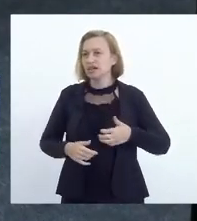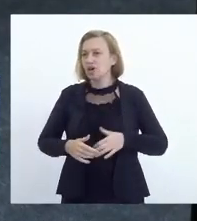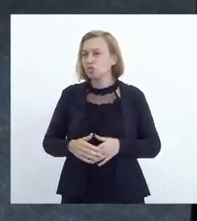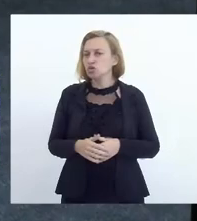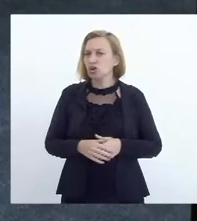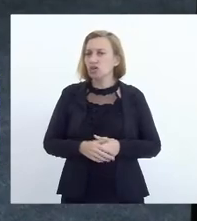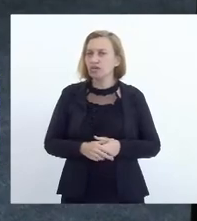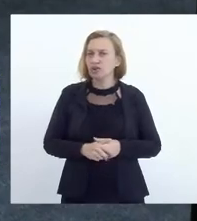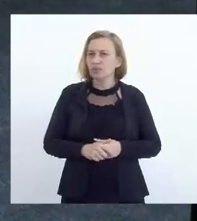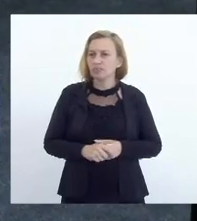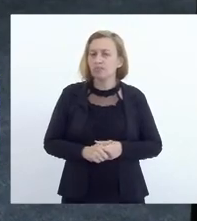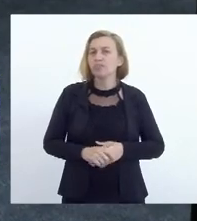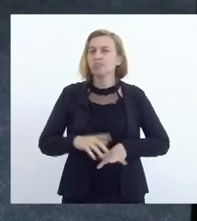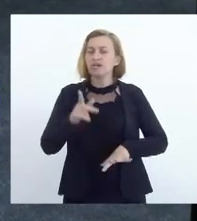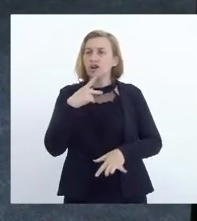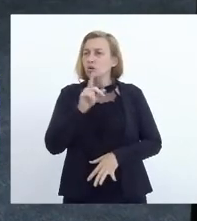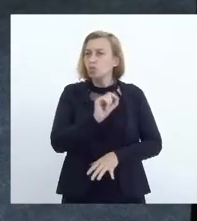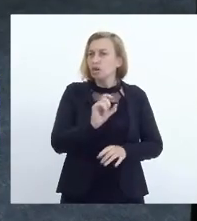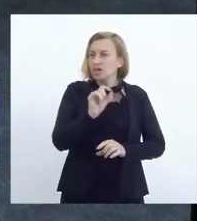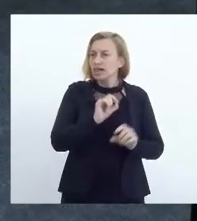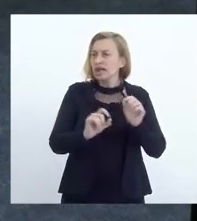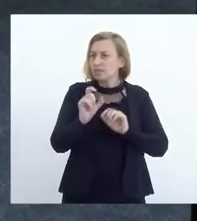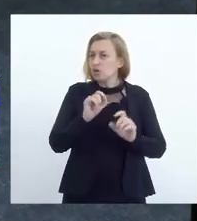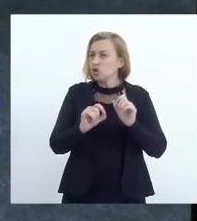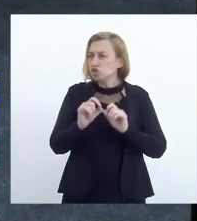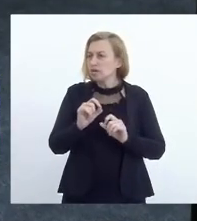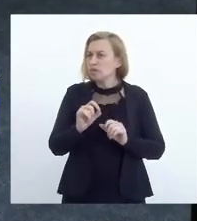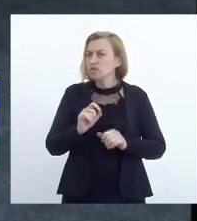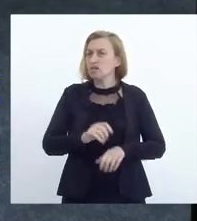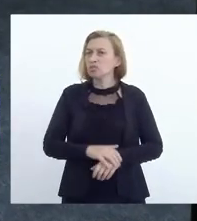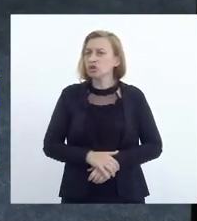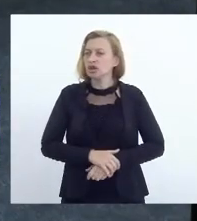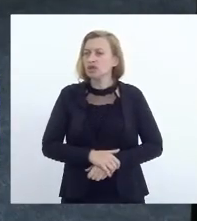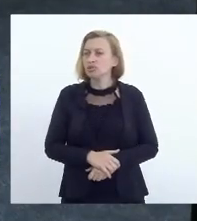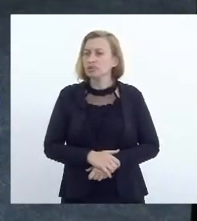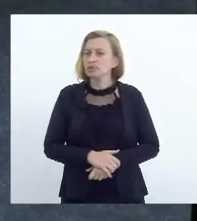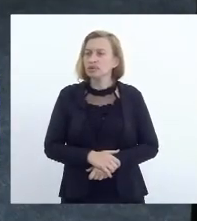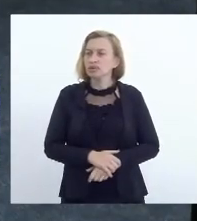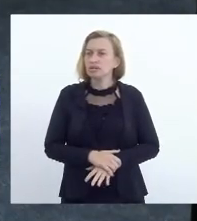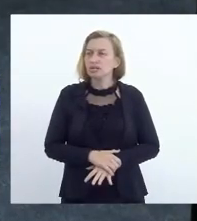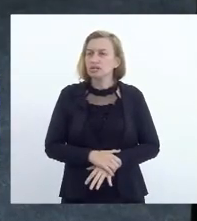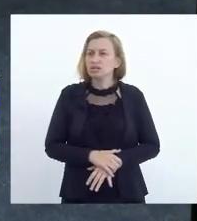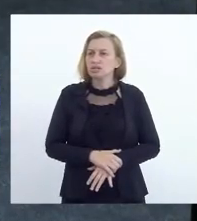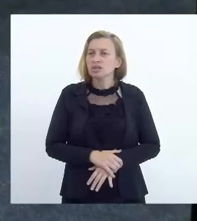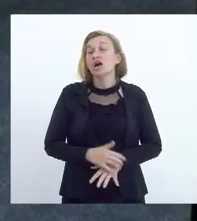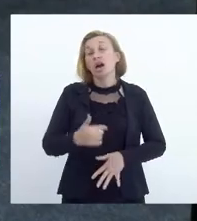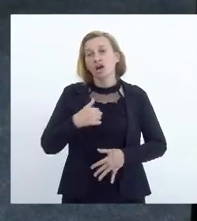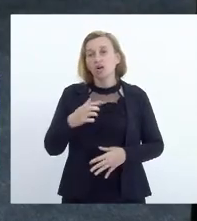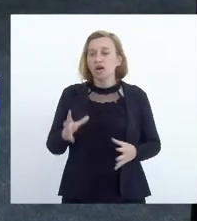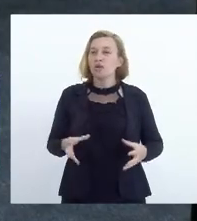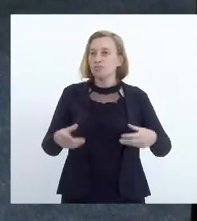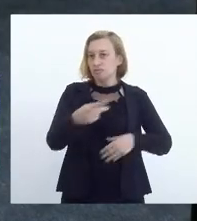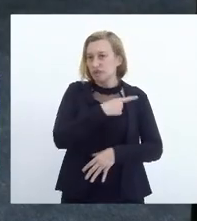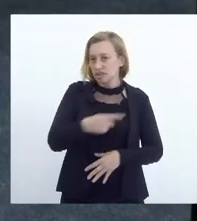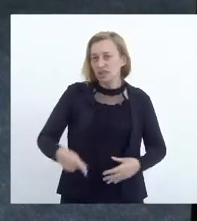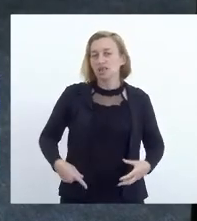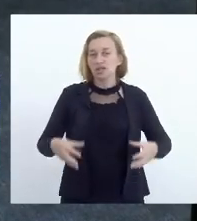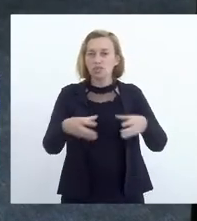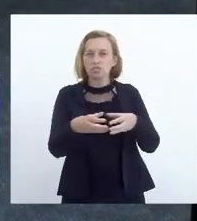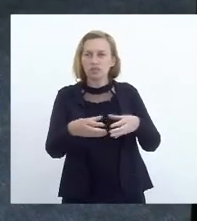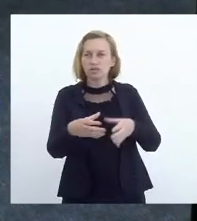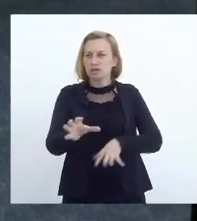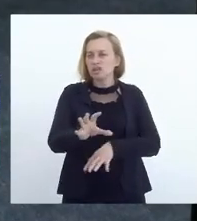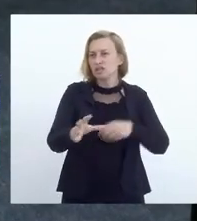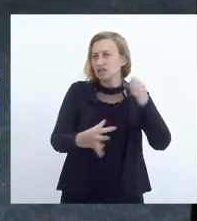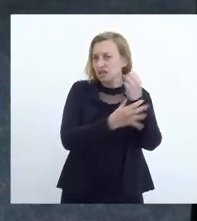já está servindo, deputado, para outros parlamentares. Agora, eu, como presidente da Comissão de Segurança